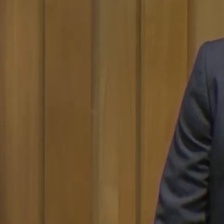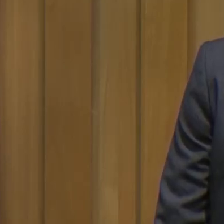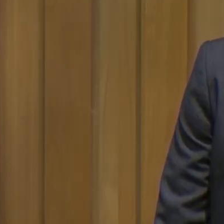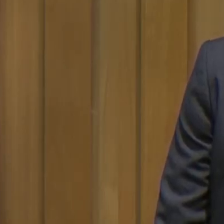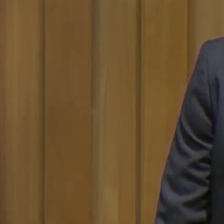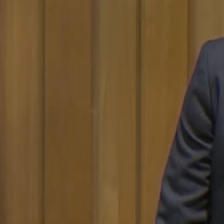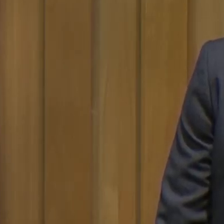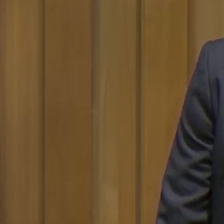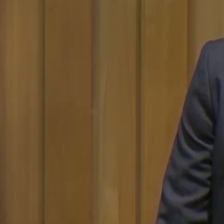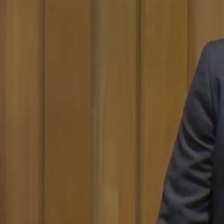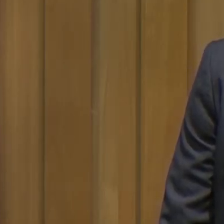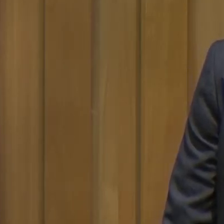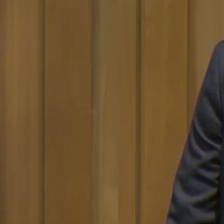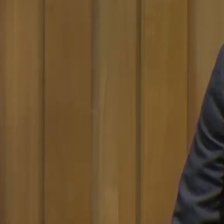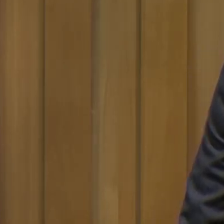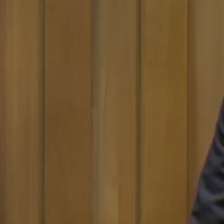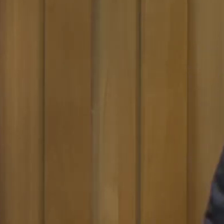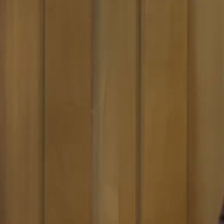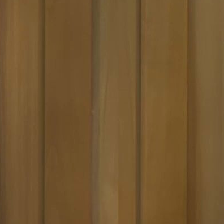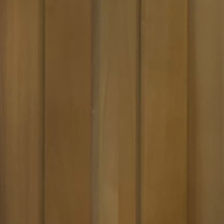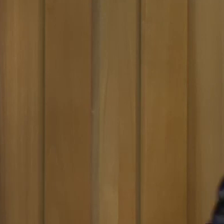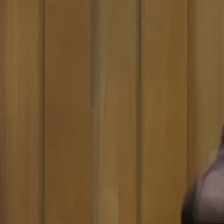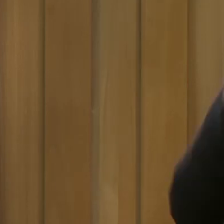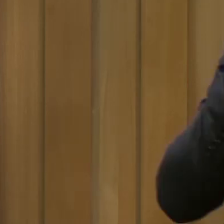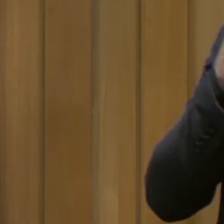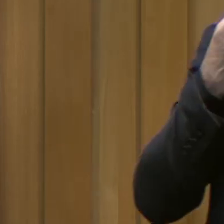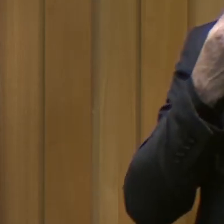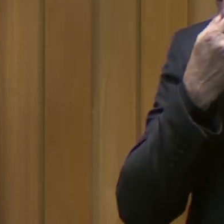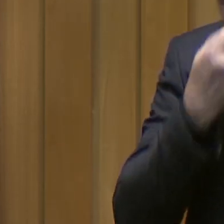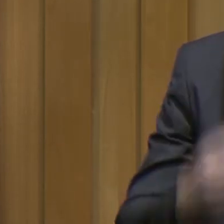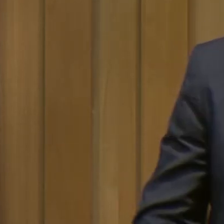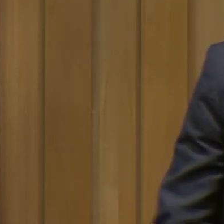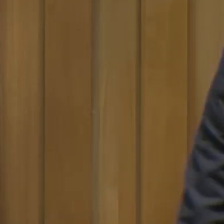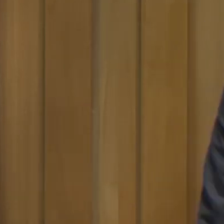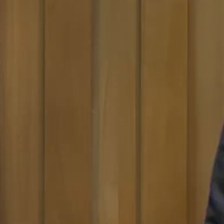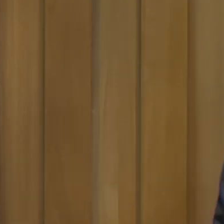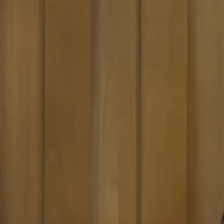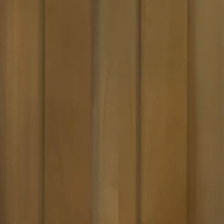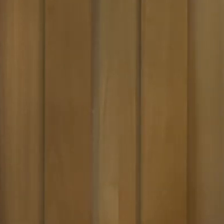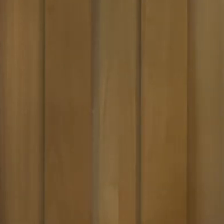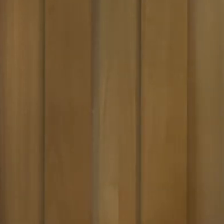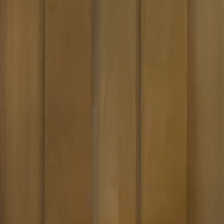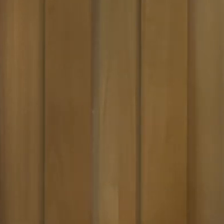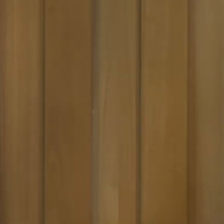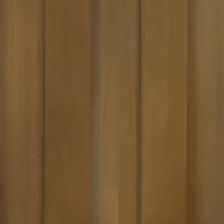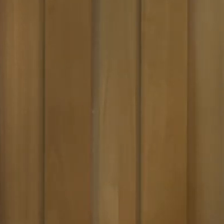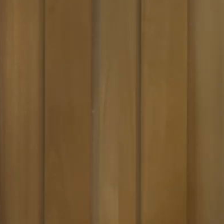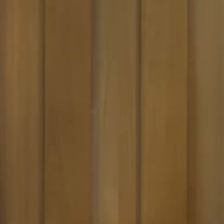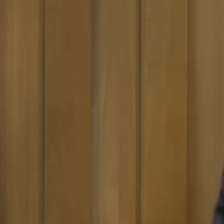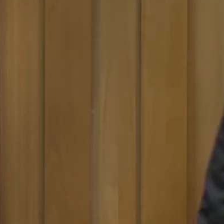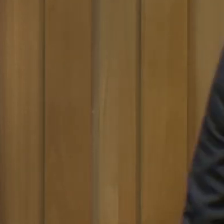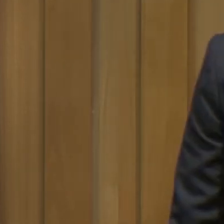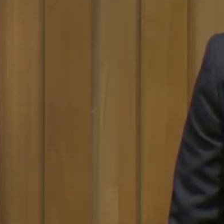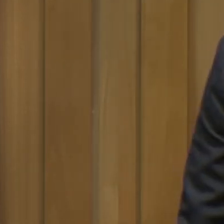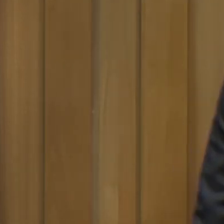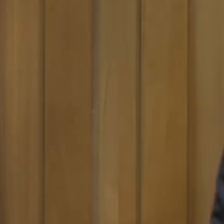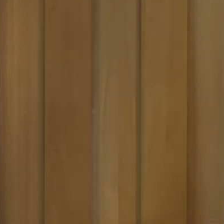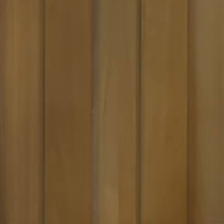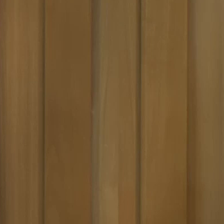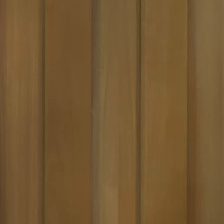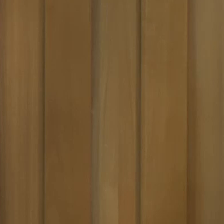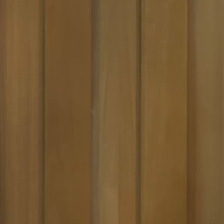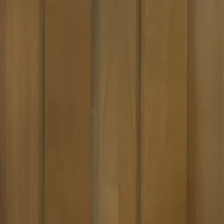Senhoras e senhores, boa tarde. Pedimos que, por favor, ocupem os seus lugares e mantenham